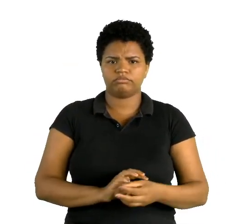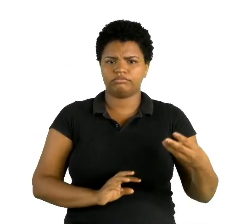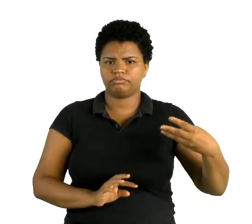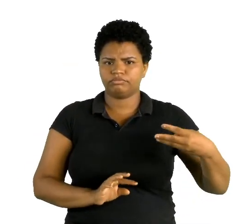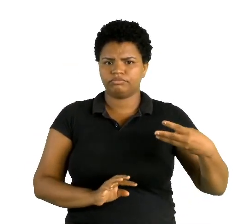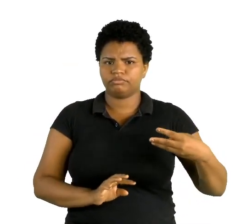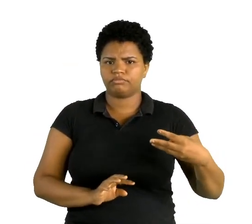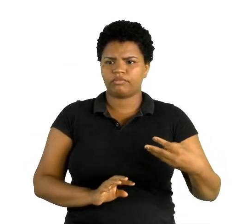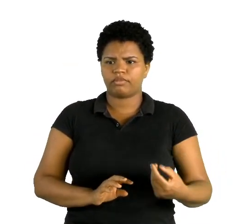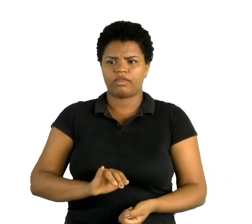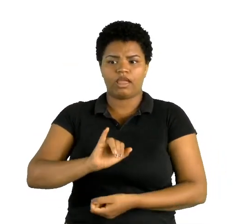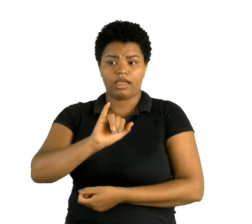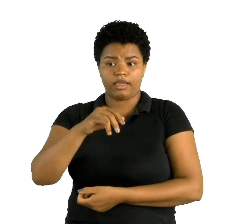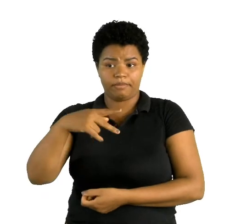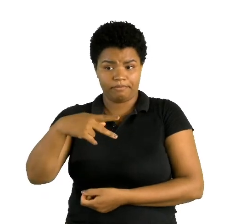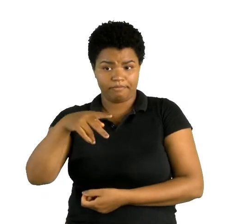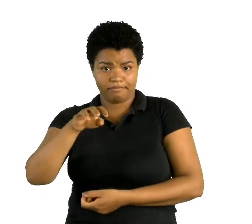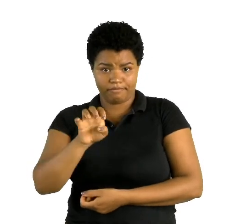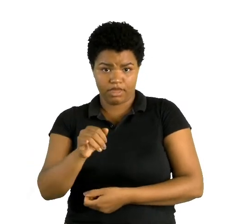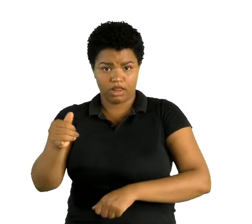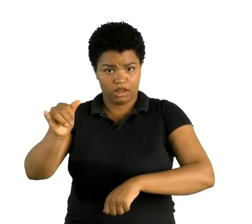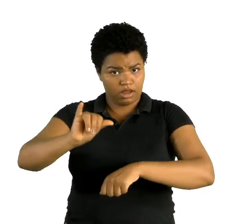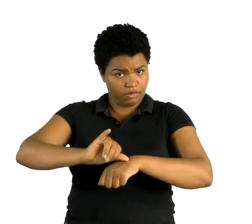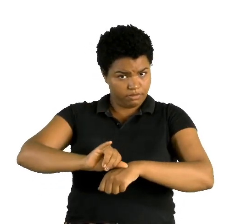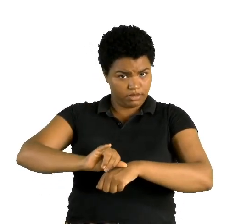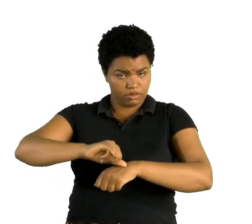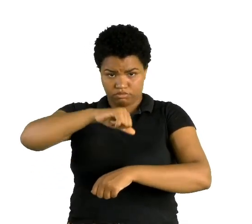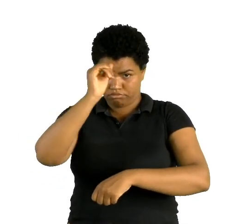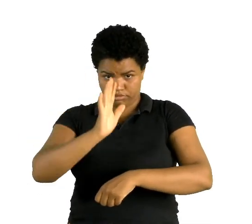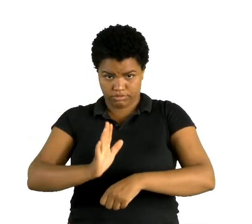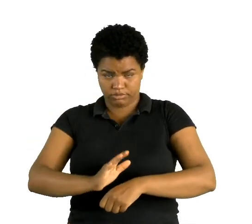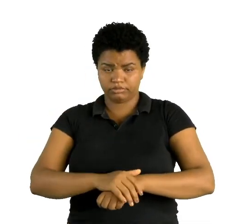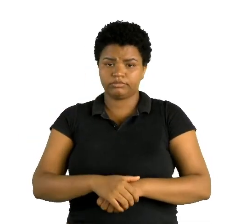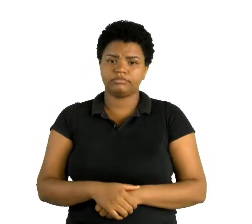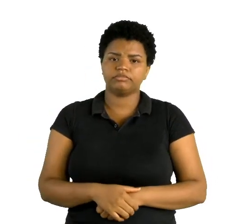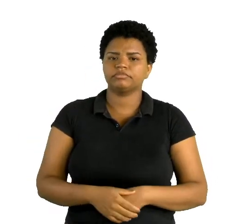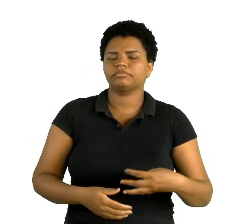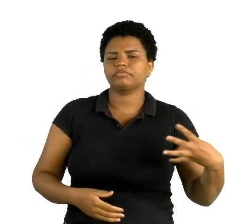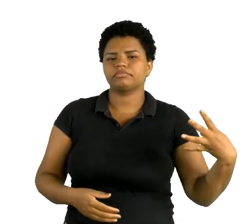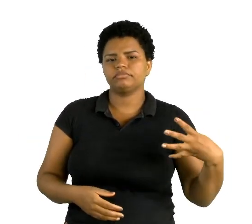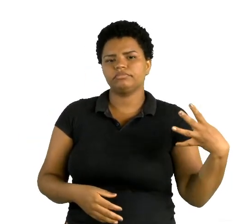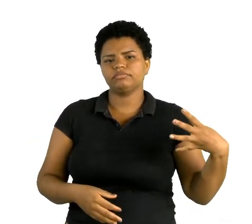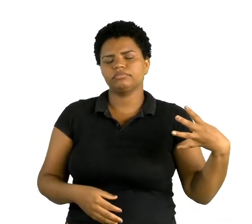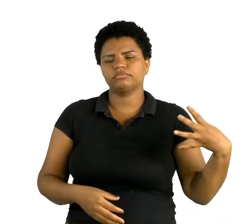ipês lá da capital do Brasil. Ou